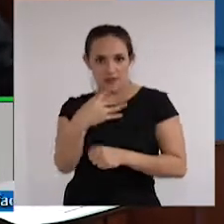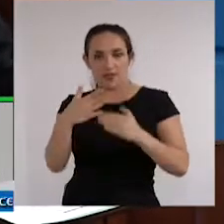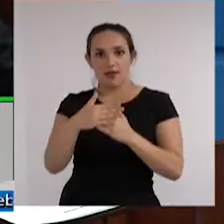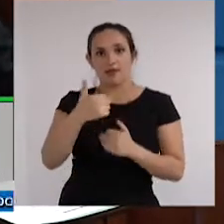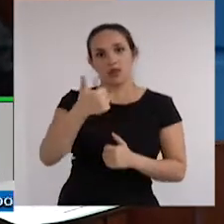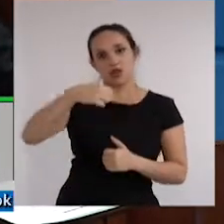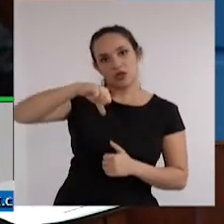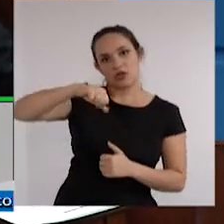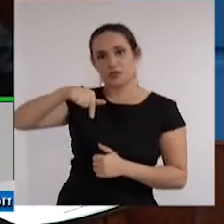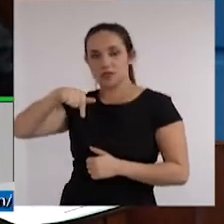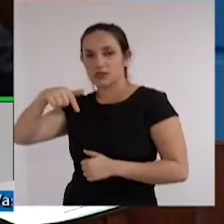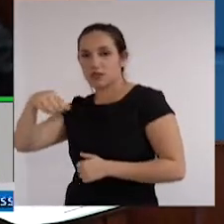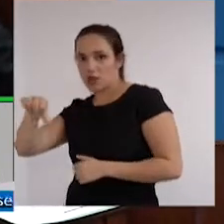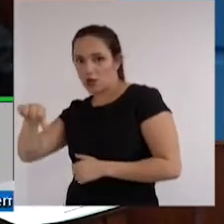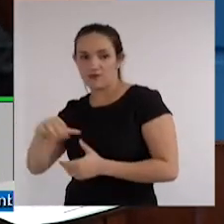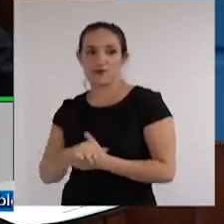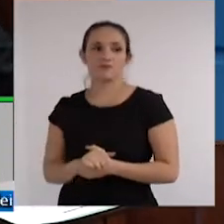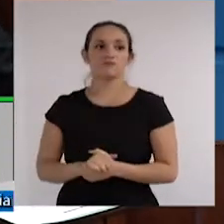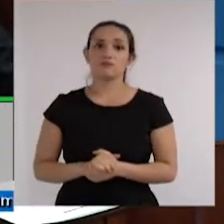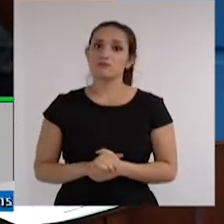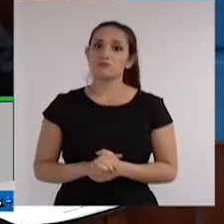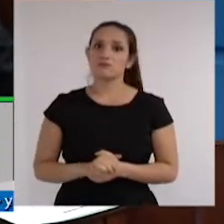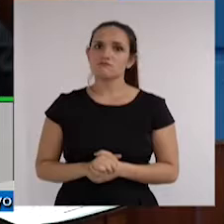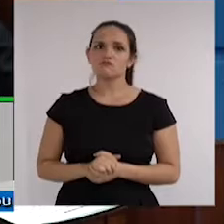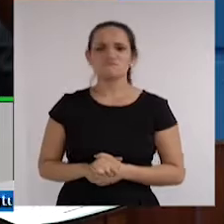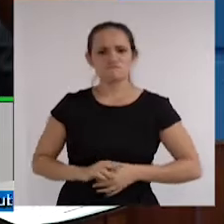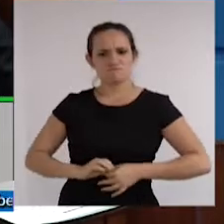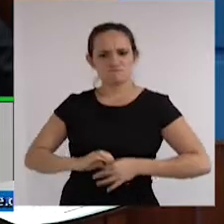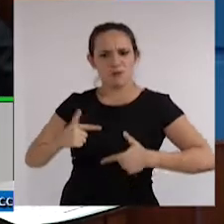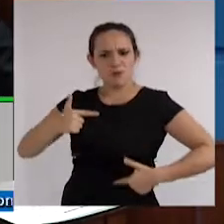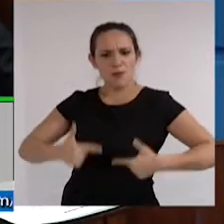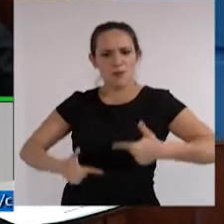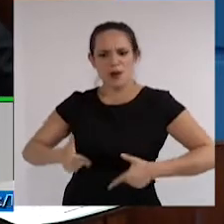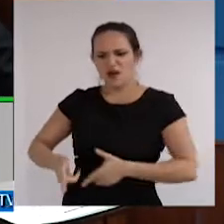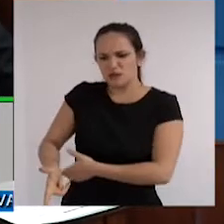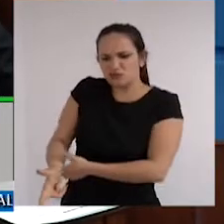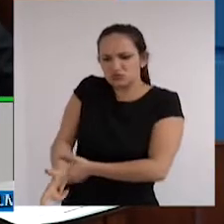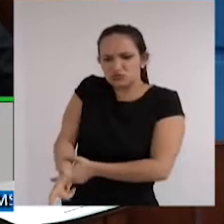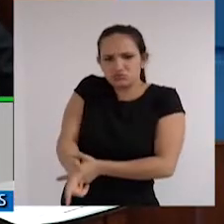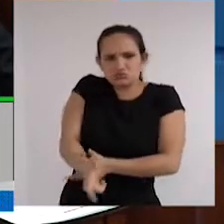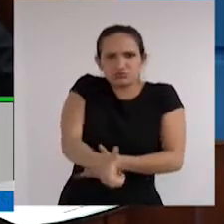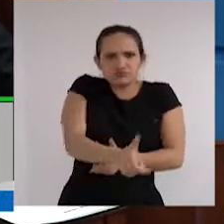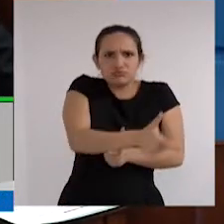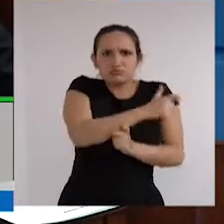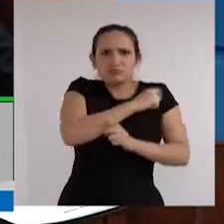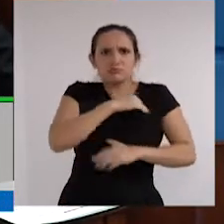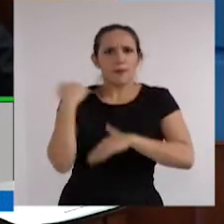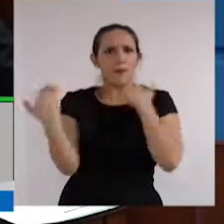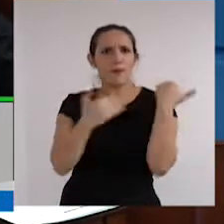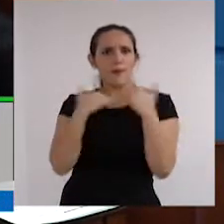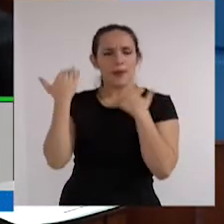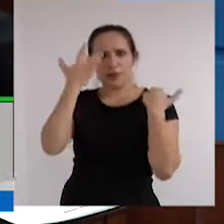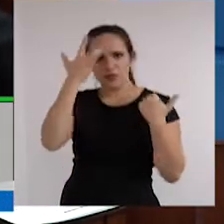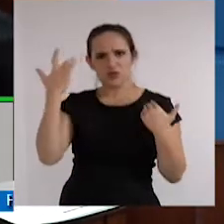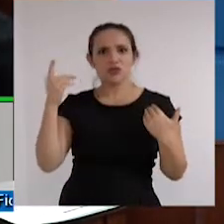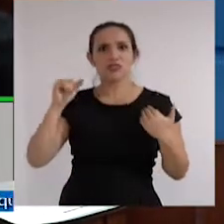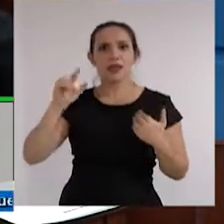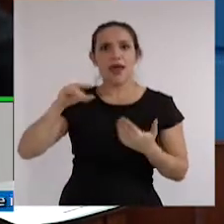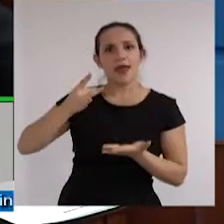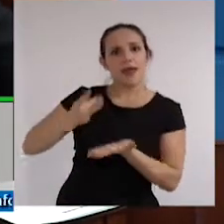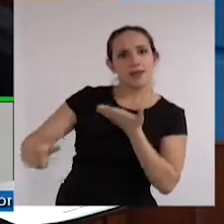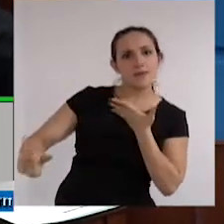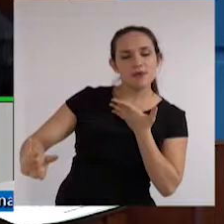aprovou a continuidade de uma política de execuções sumárias de adversários da